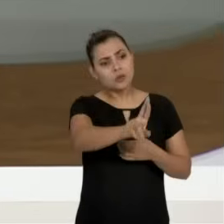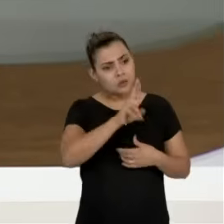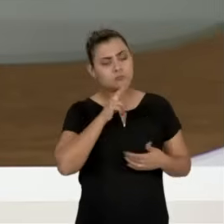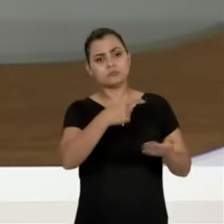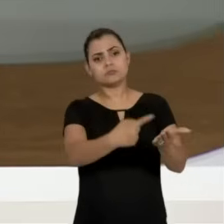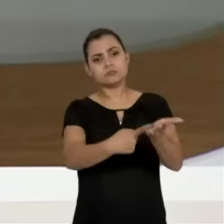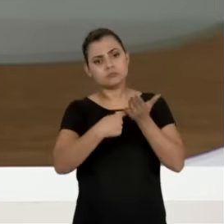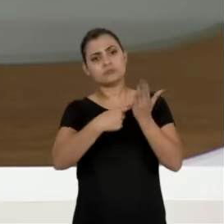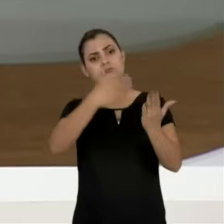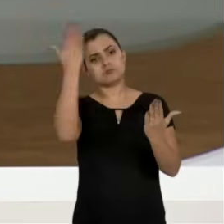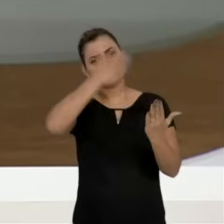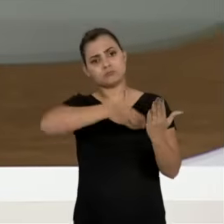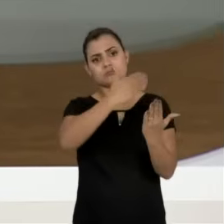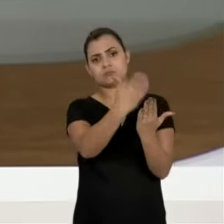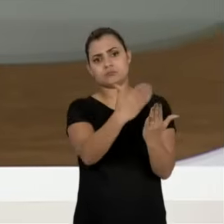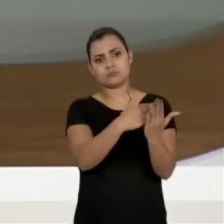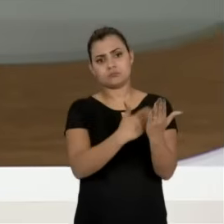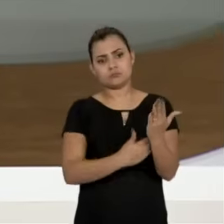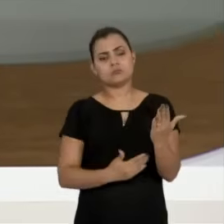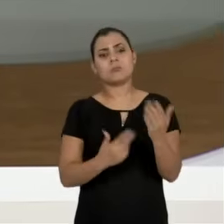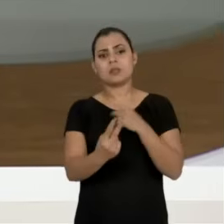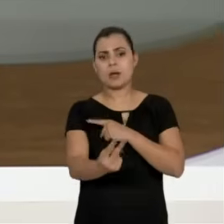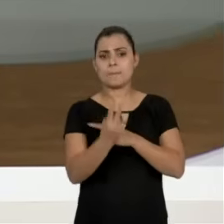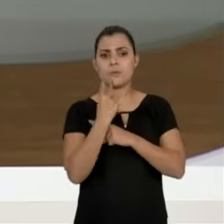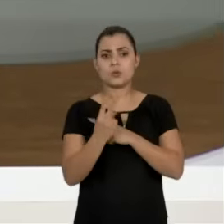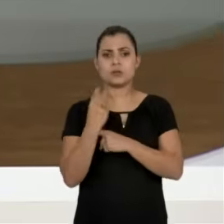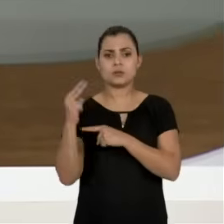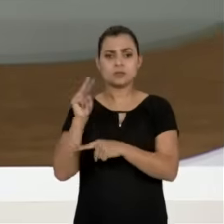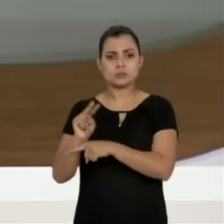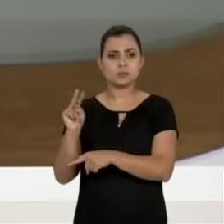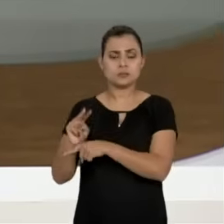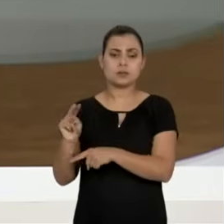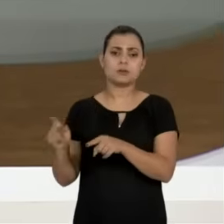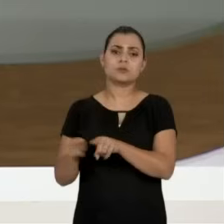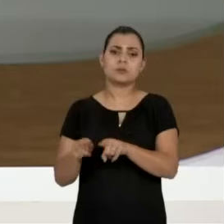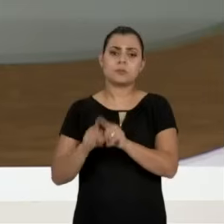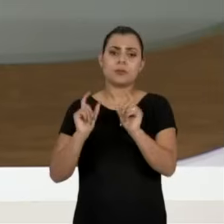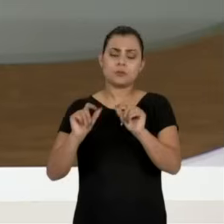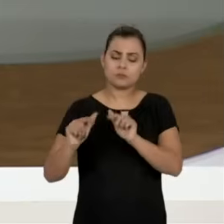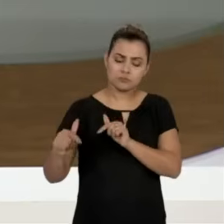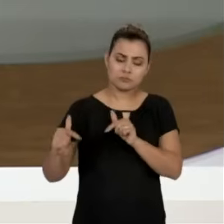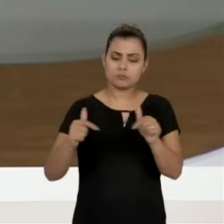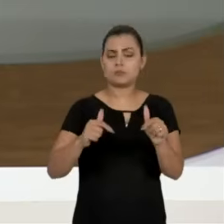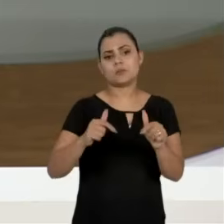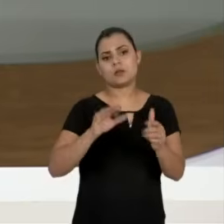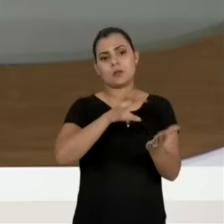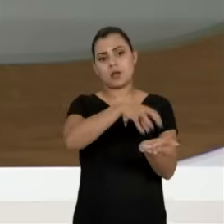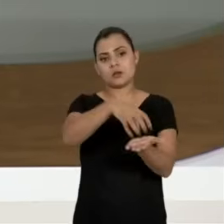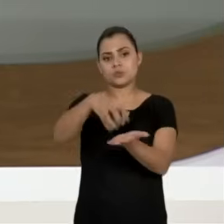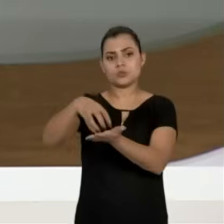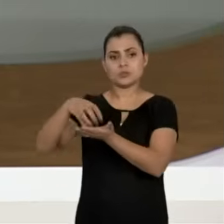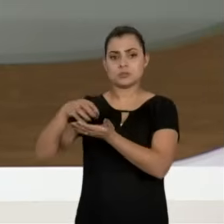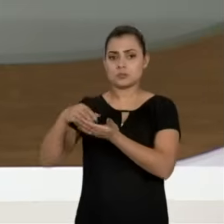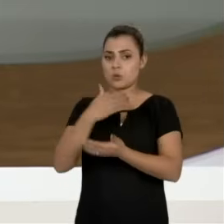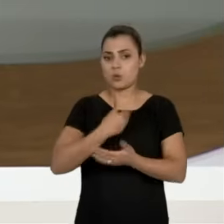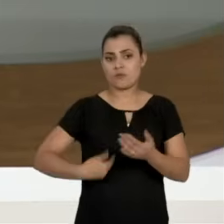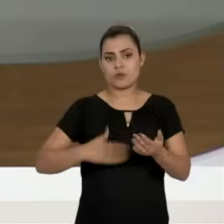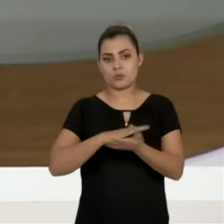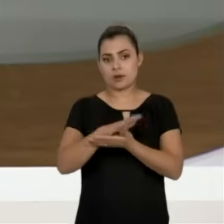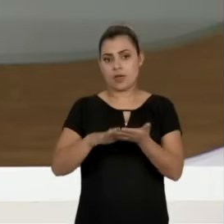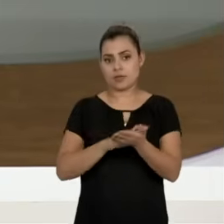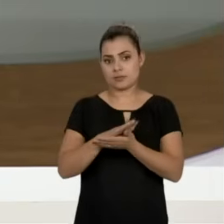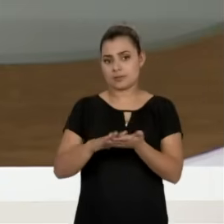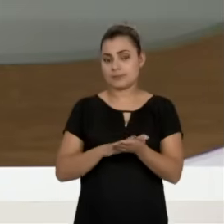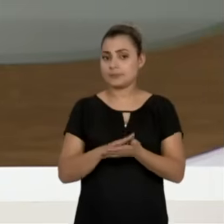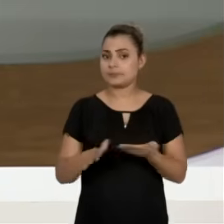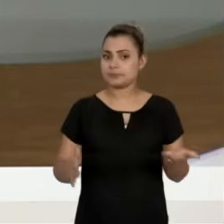resposta a proteção, na verdade, uma defesa da atuação de entidades não governamentais no